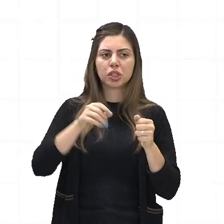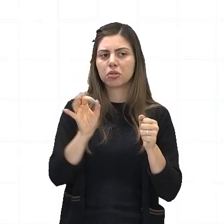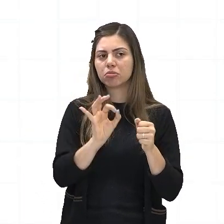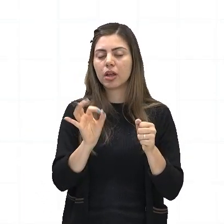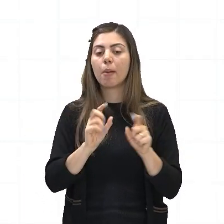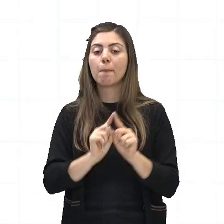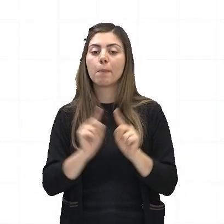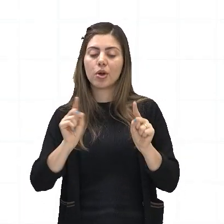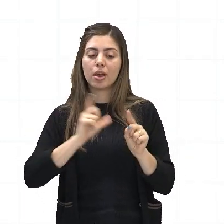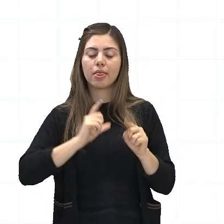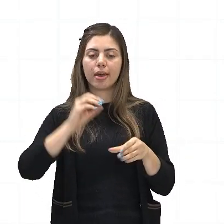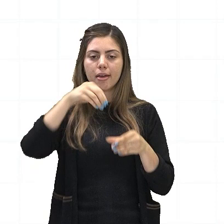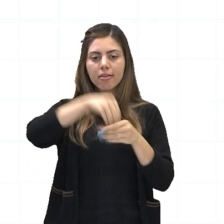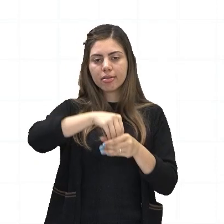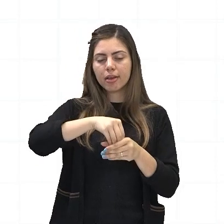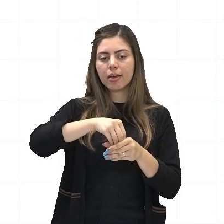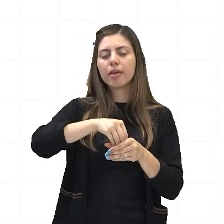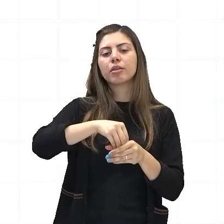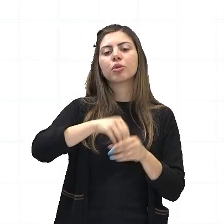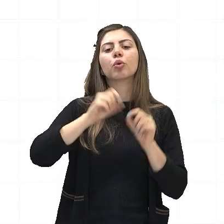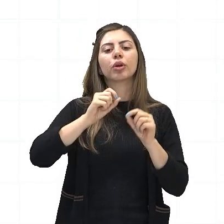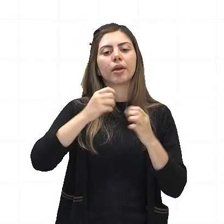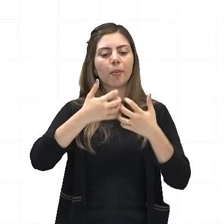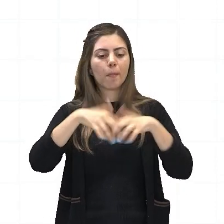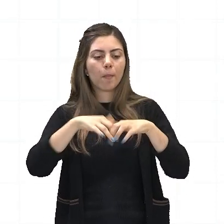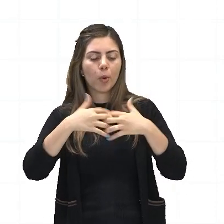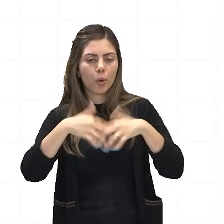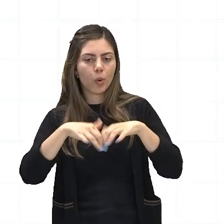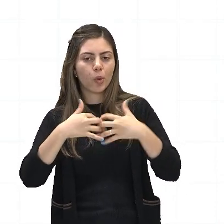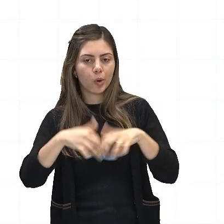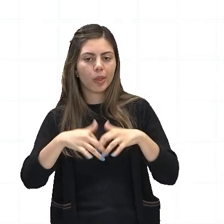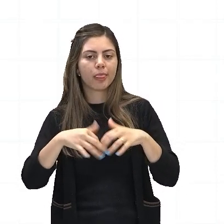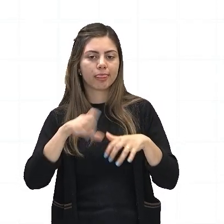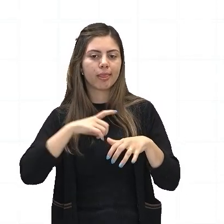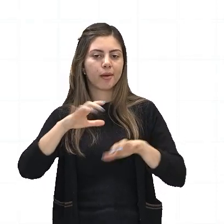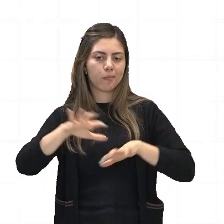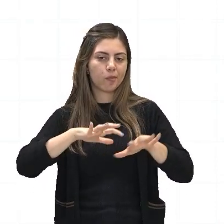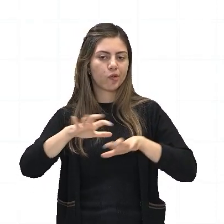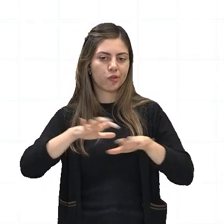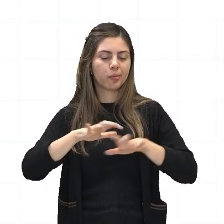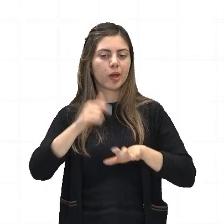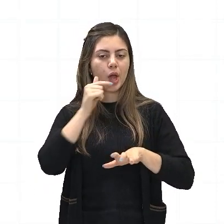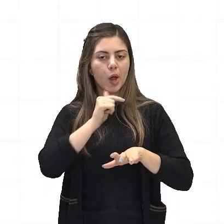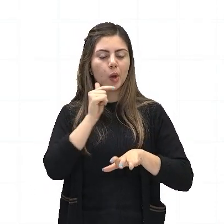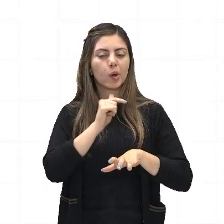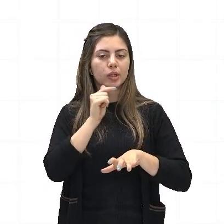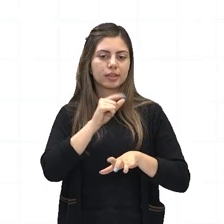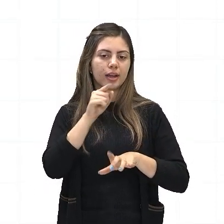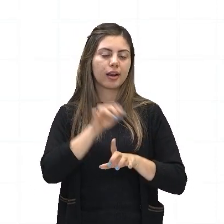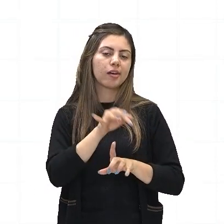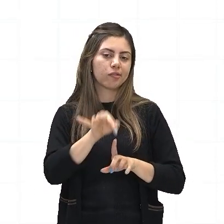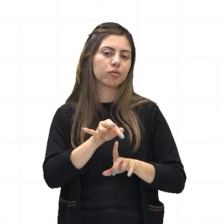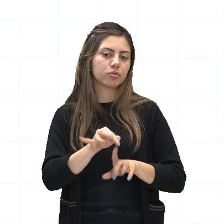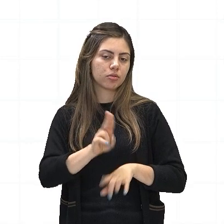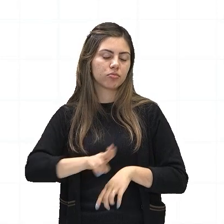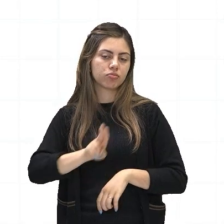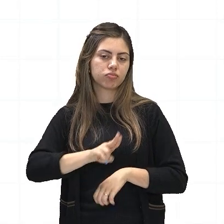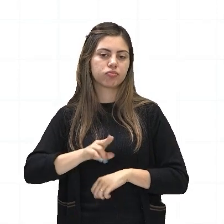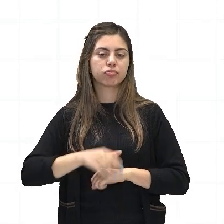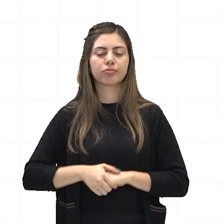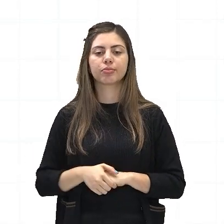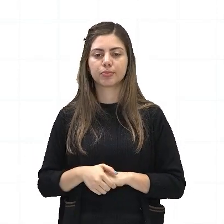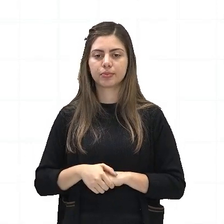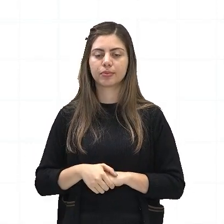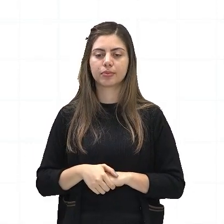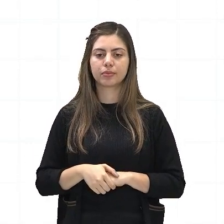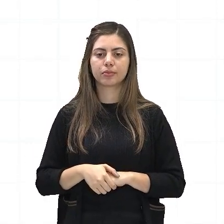ali um equipamento nesse motor, né, que vai produzir também uma movimentação para poder ser utilizado na sua forma